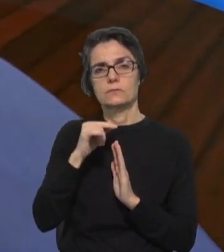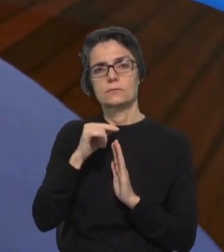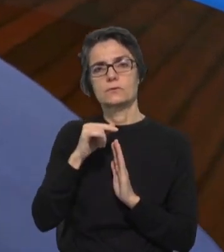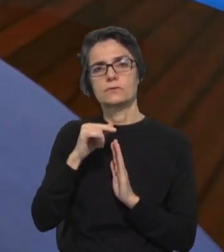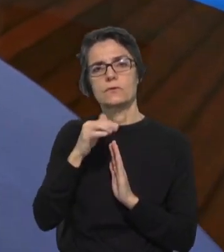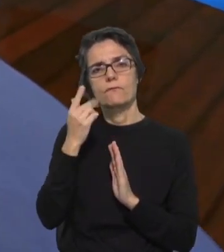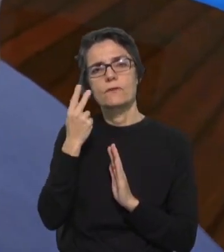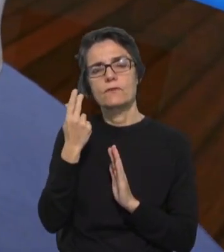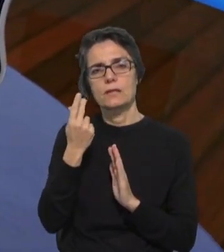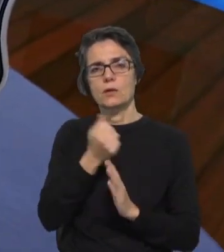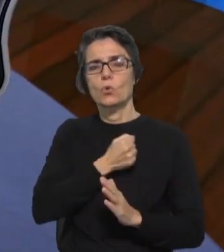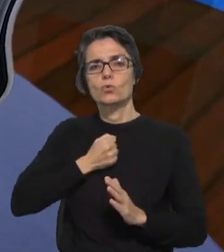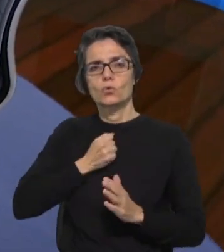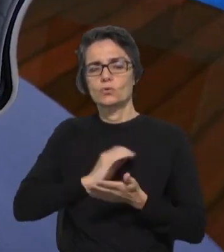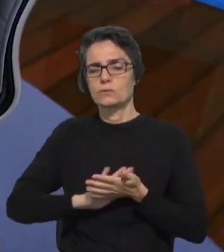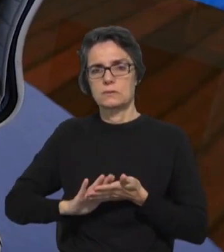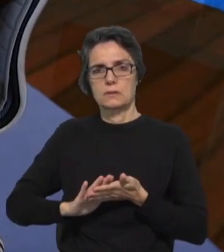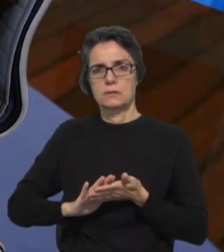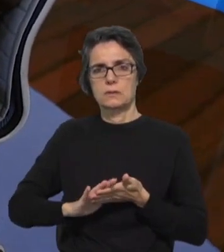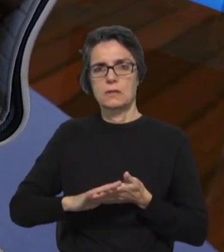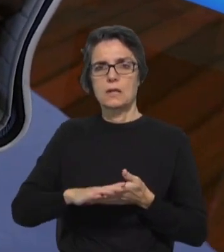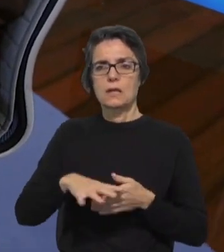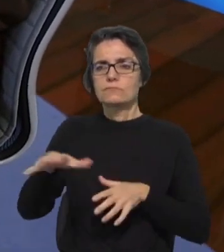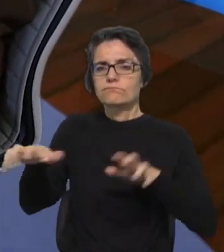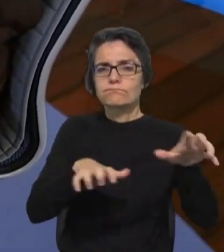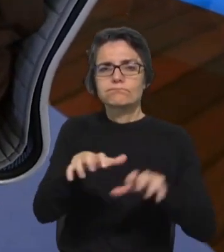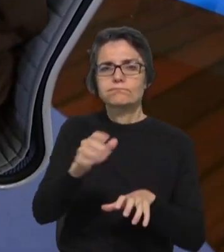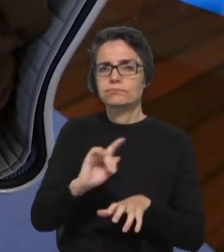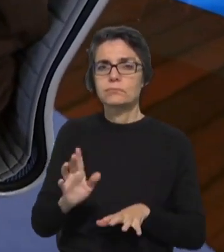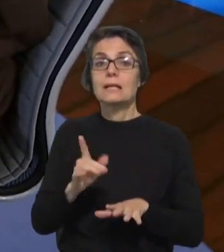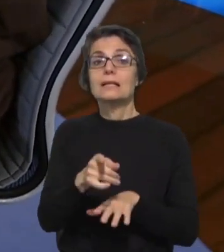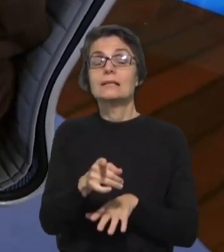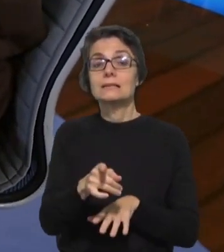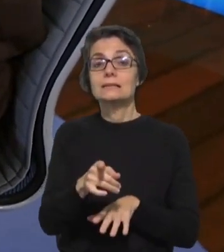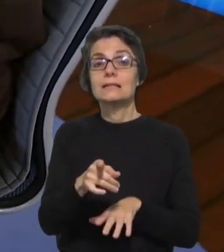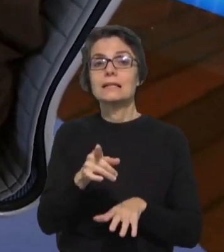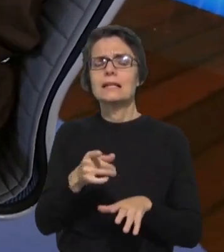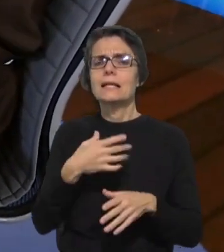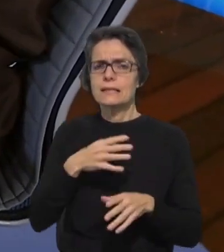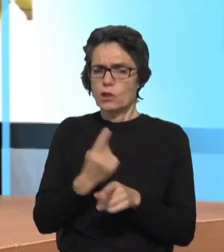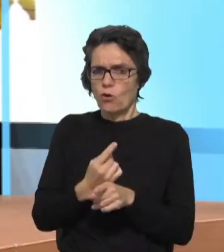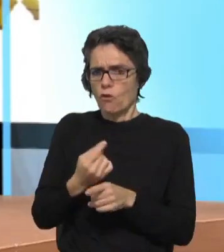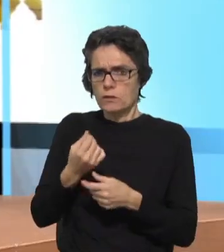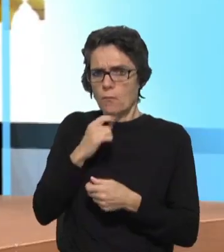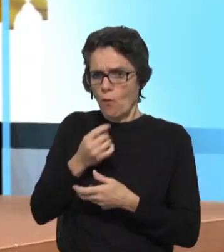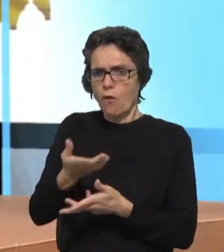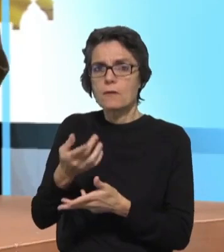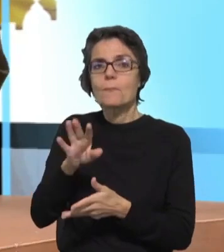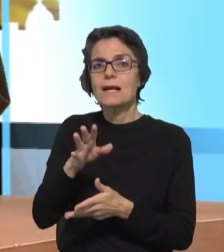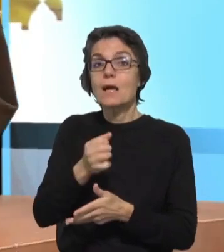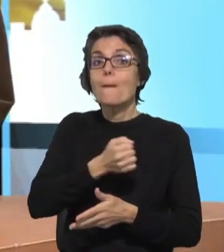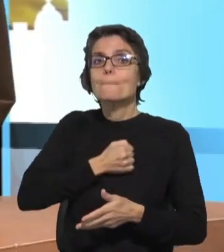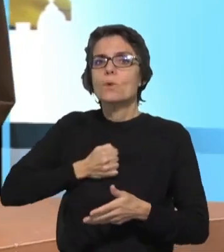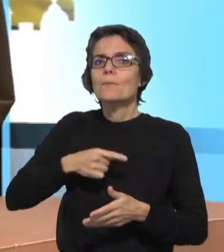que São Francisco não diz para não termos as coisas. Ele diz é que não devemos ter, ou não podemos ter, a propriedade das coisas. Isto é completamente